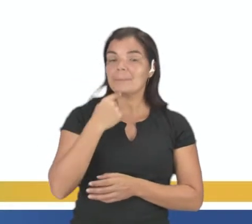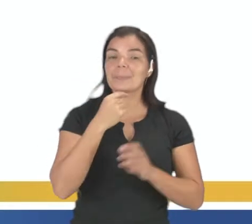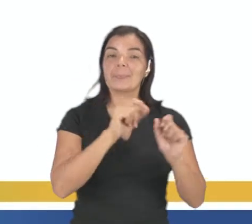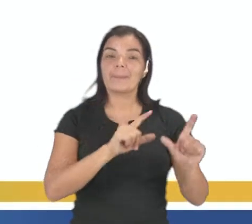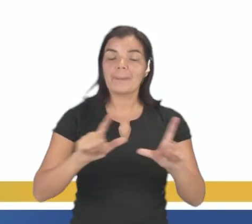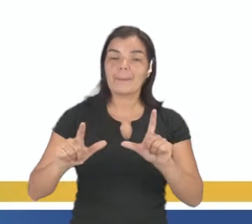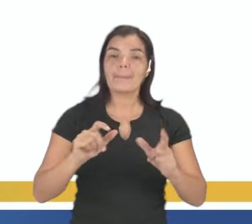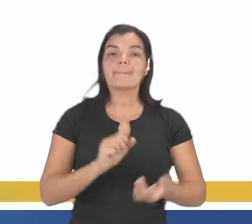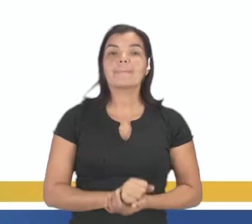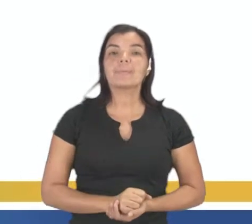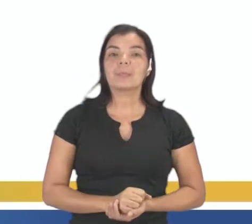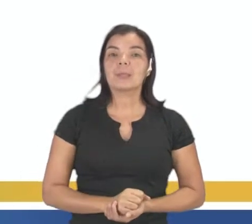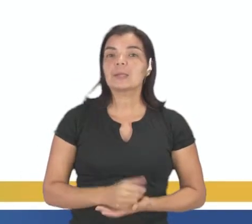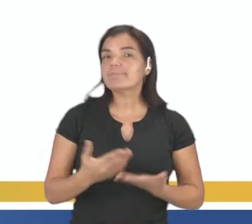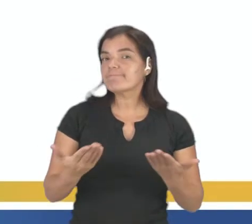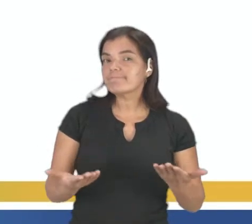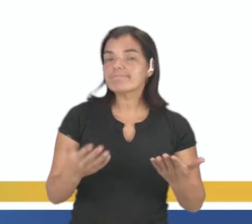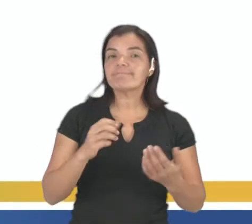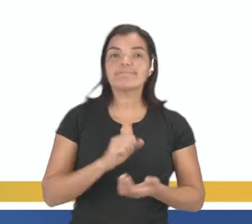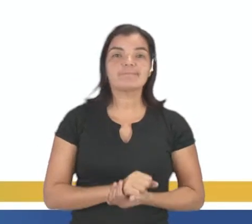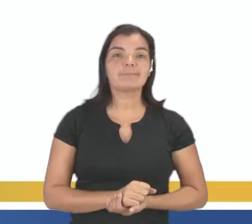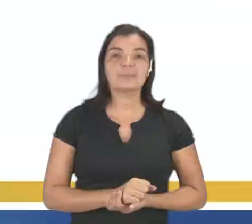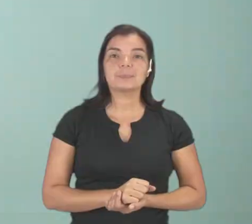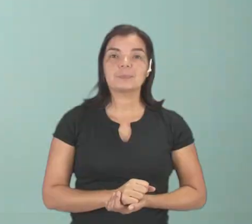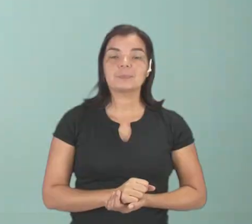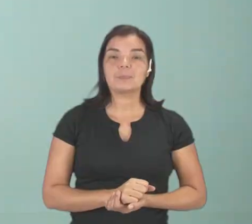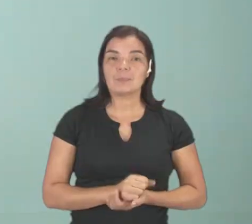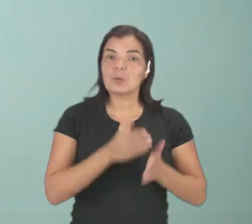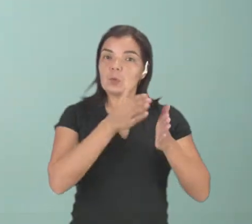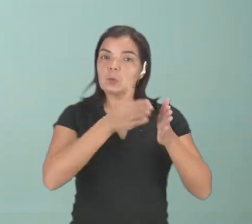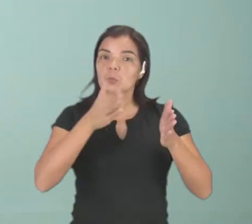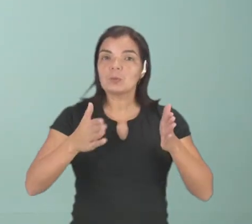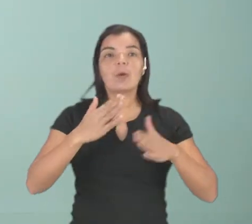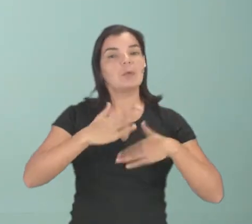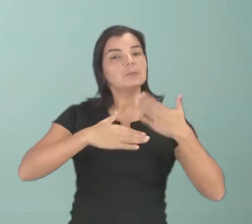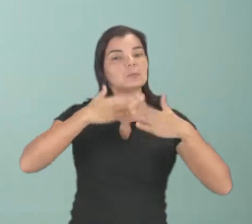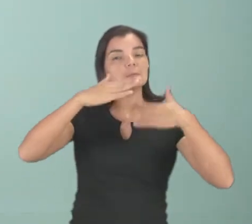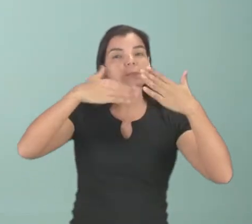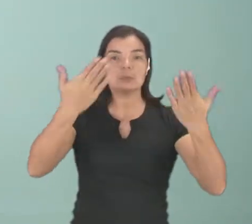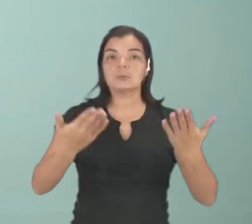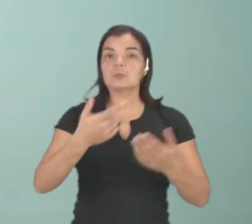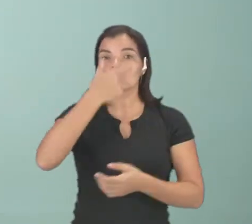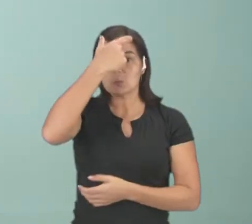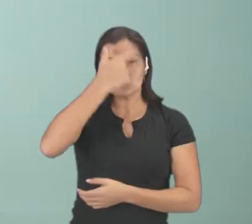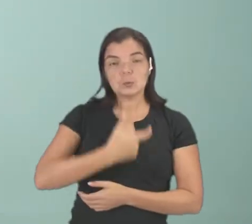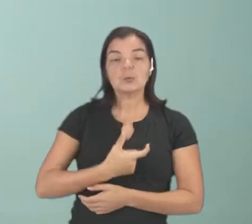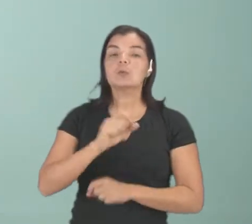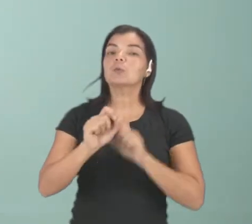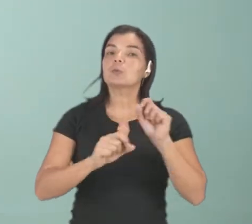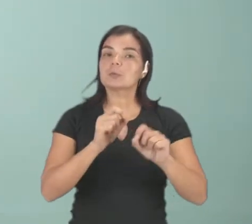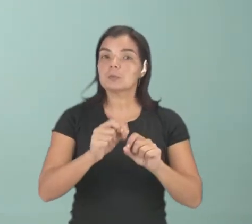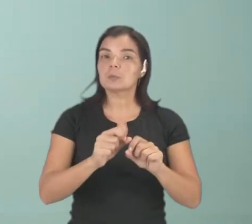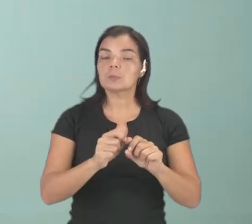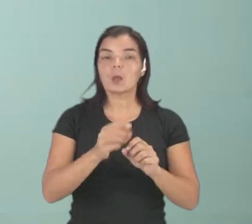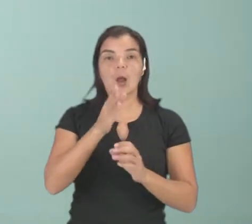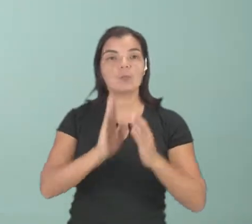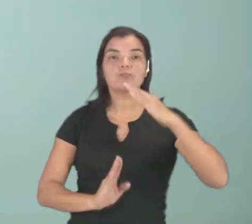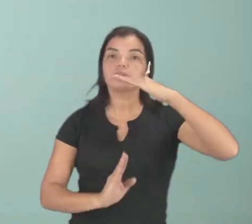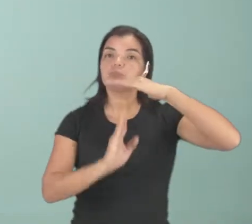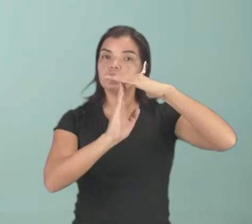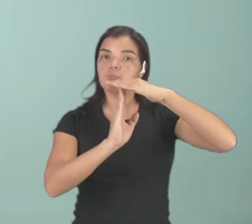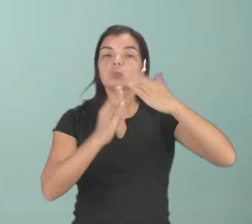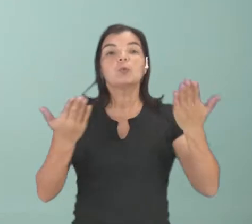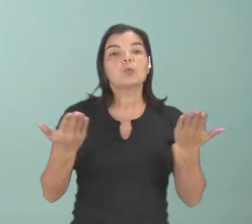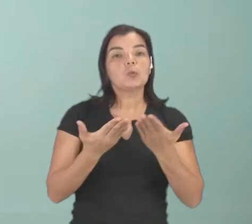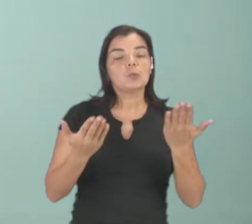que meio que numa escala evolutiva, o ser humano seria aquele que estaria no topo.